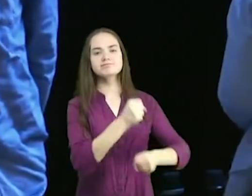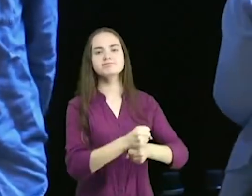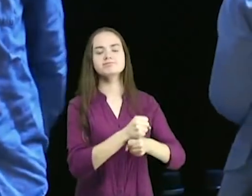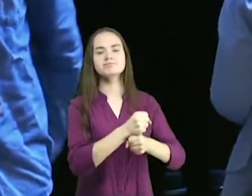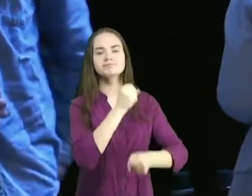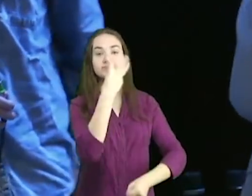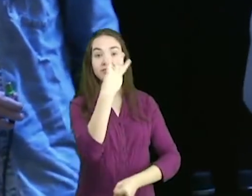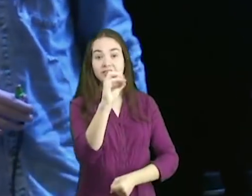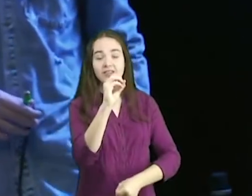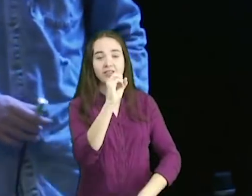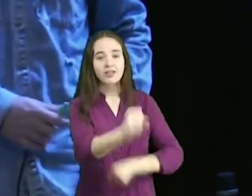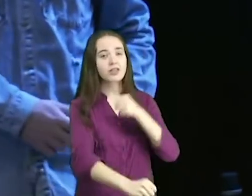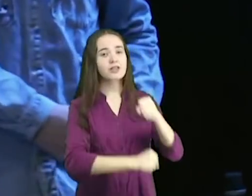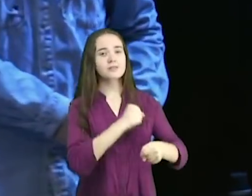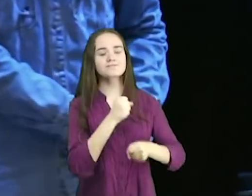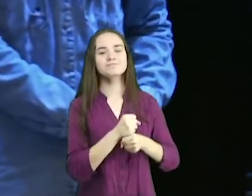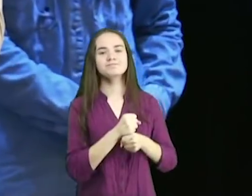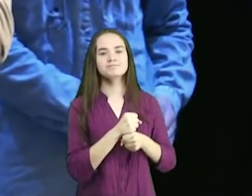30 anos.